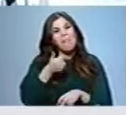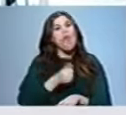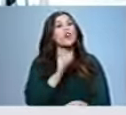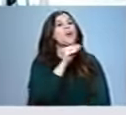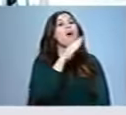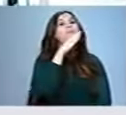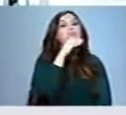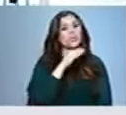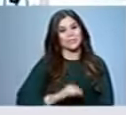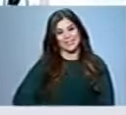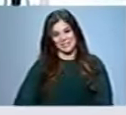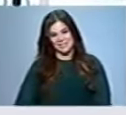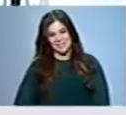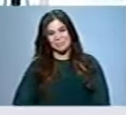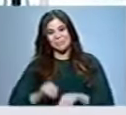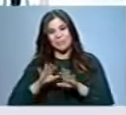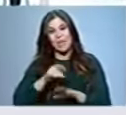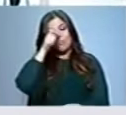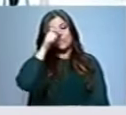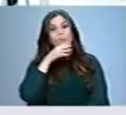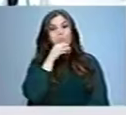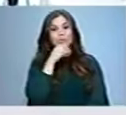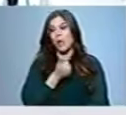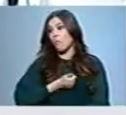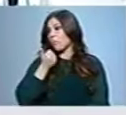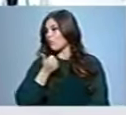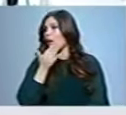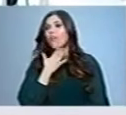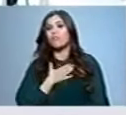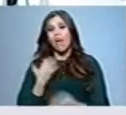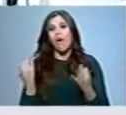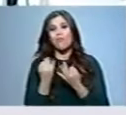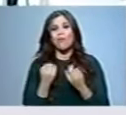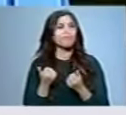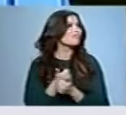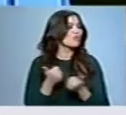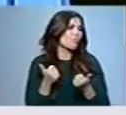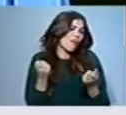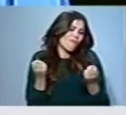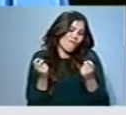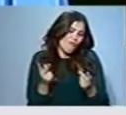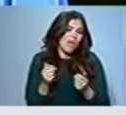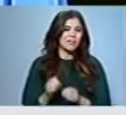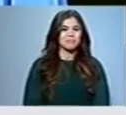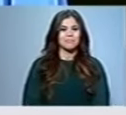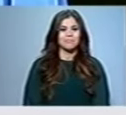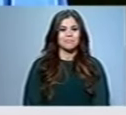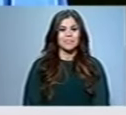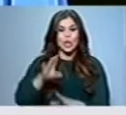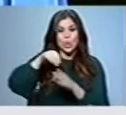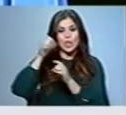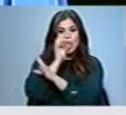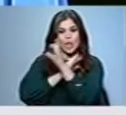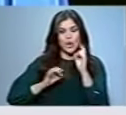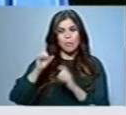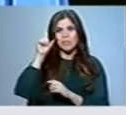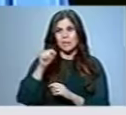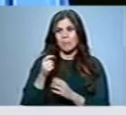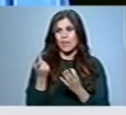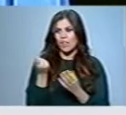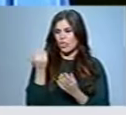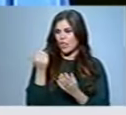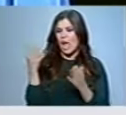Da organização, não é? Mas a polícia dava boleia muitas vezes, pá, e acabou por correr tudo bem. Dentro da Europa, olha, casei-me agora há pouco tempo